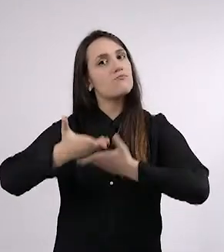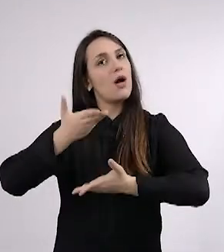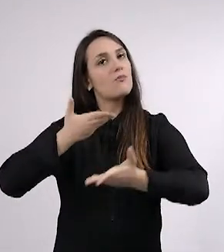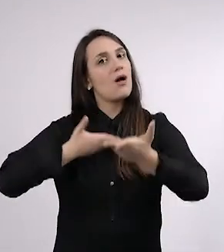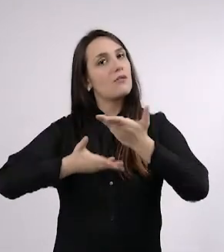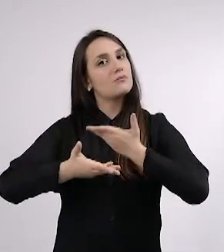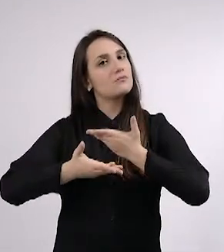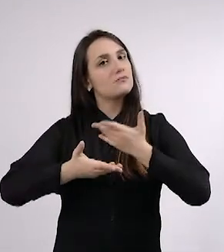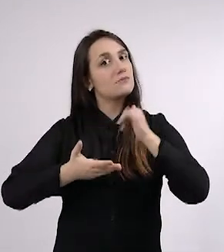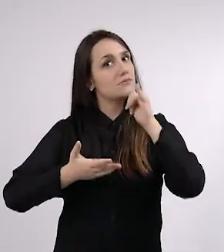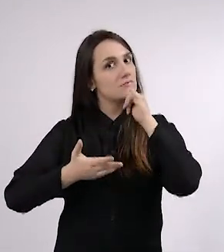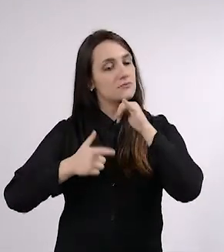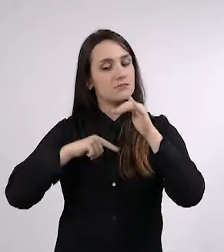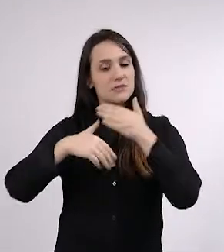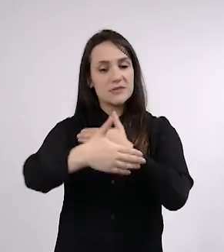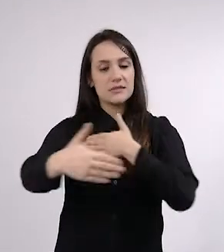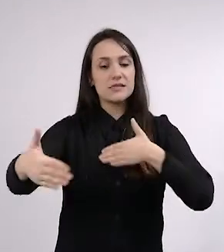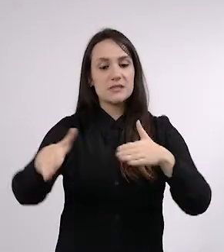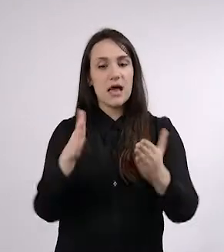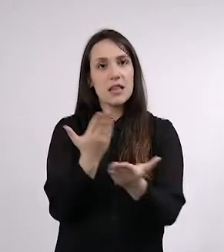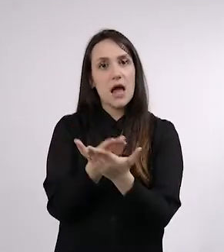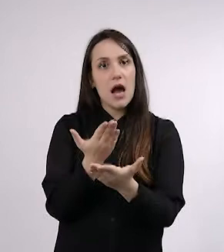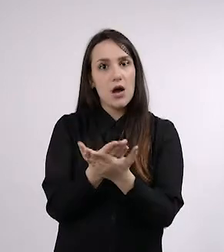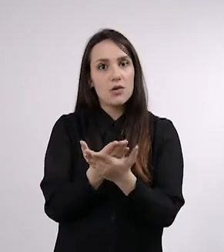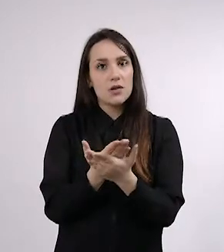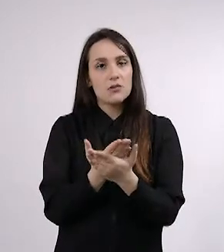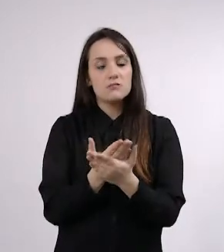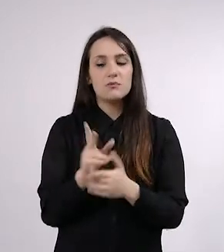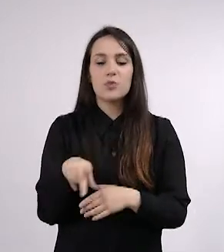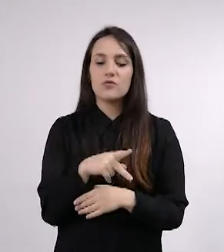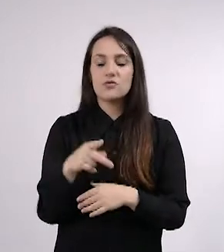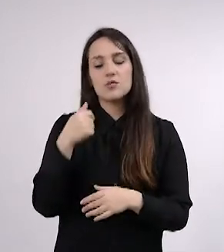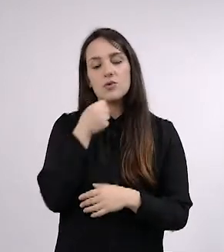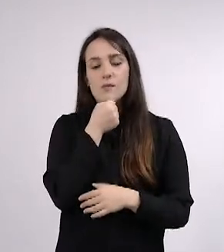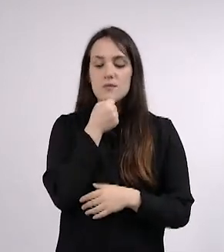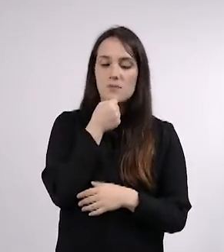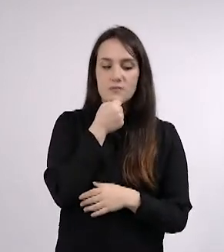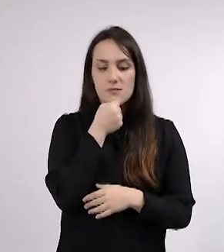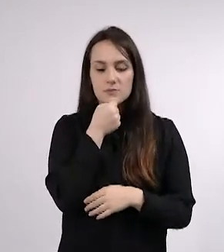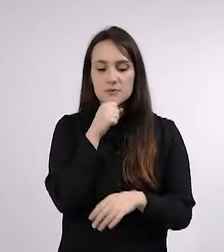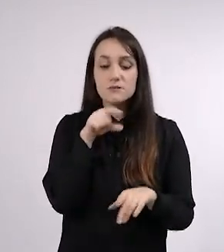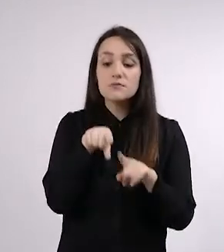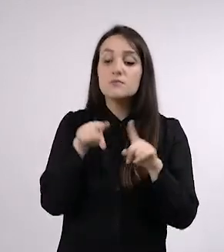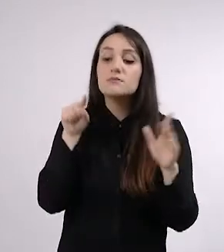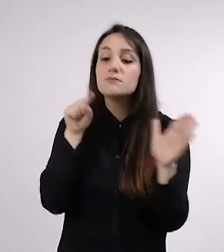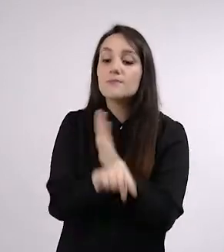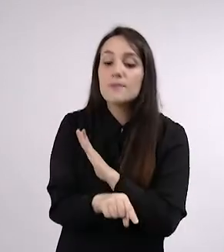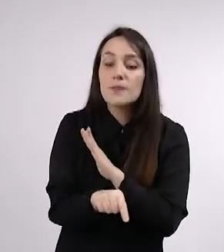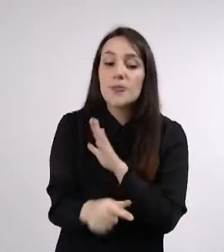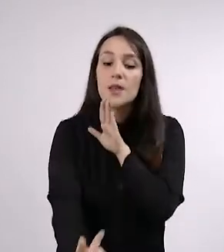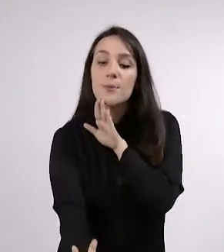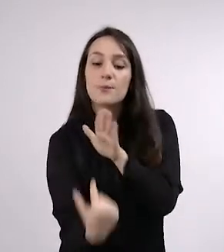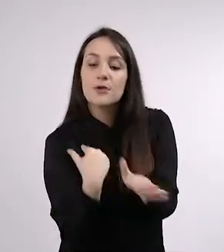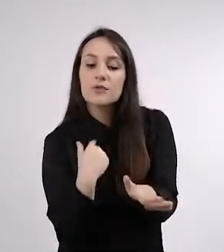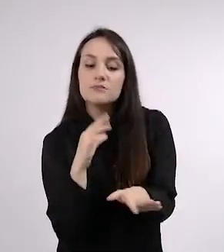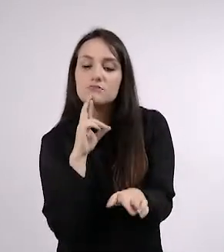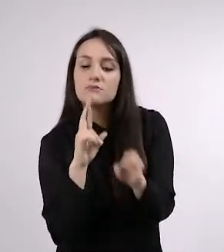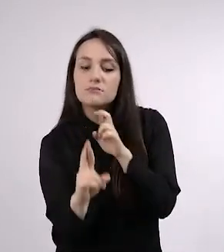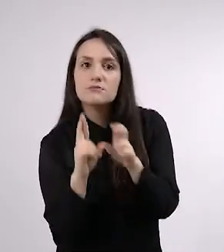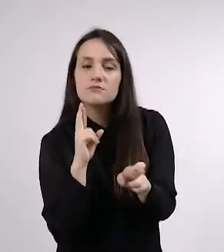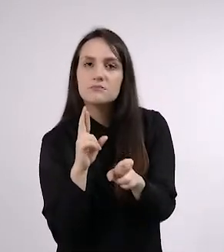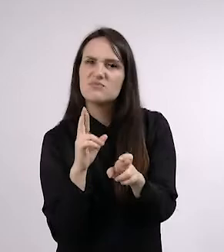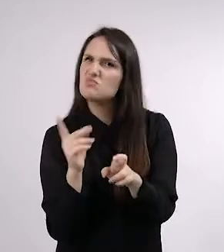Você hoje tem as salas de aula onde o professor está interagindo ao mesmo momento, não é mais